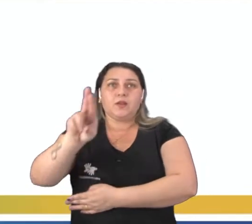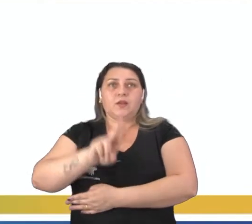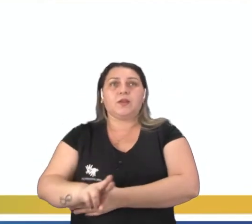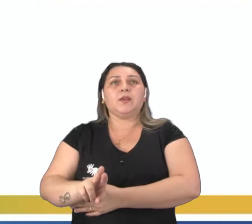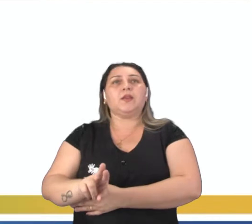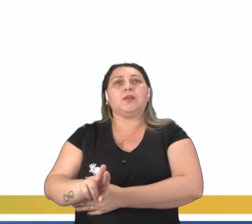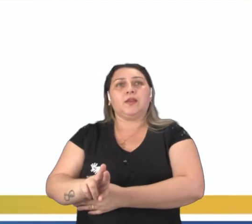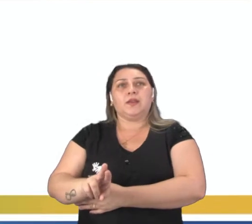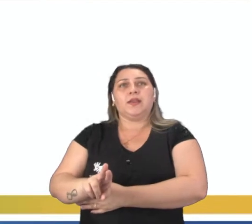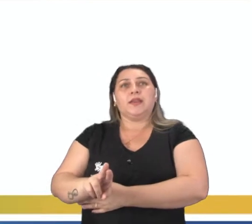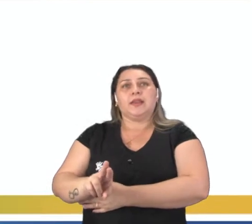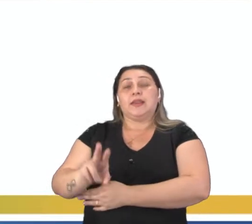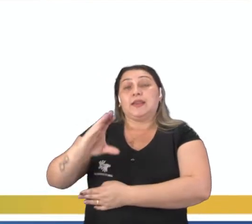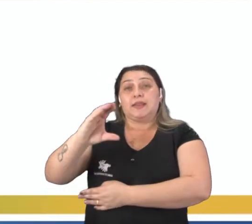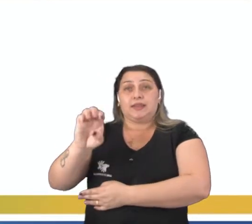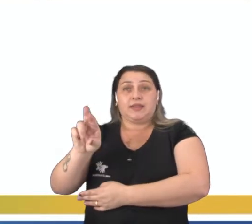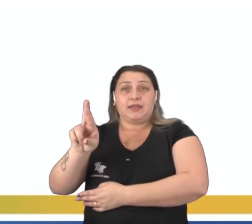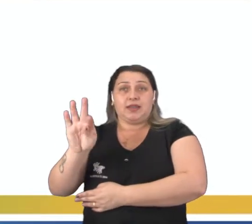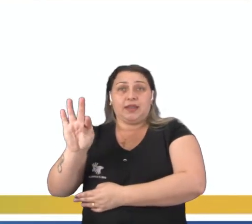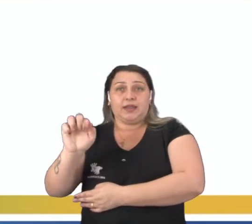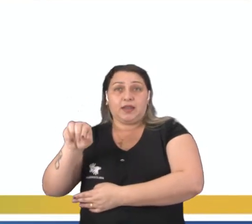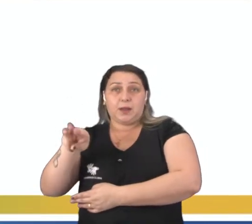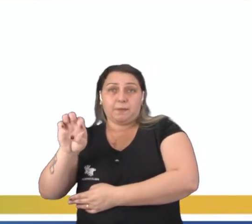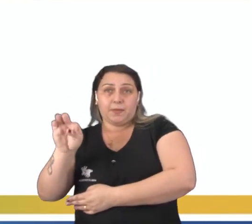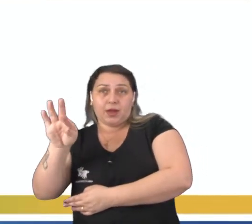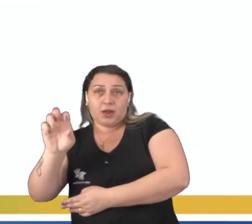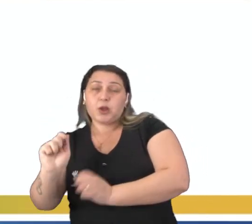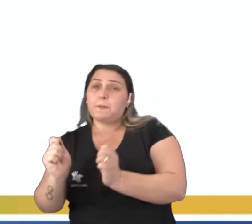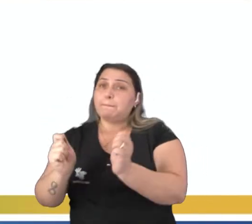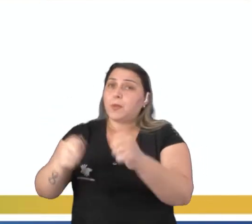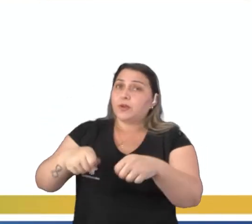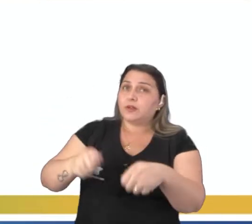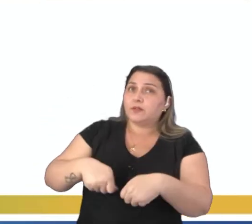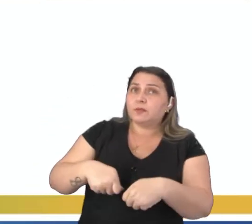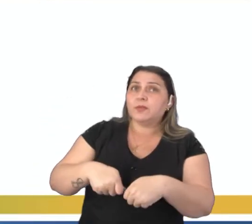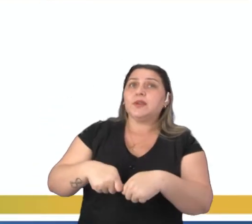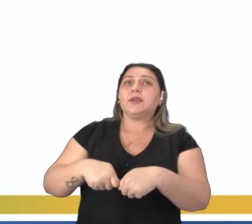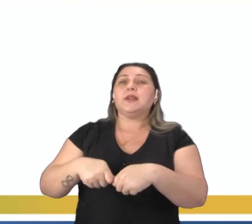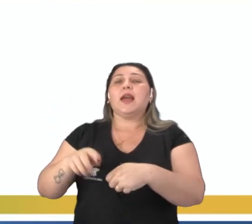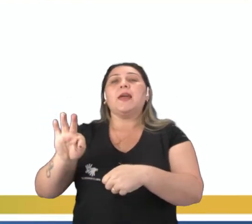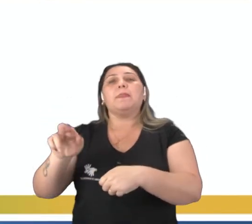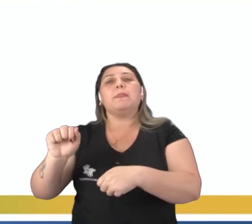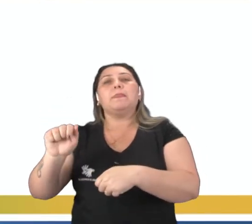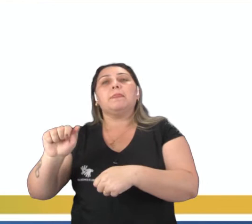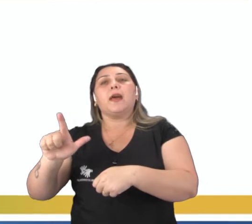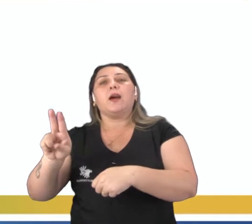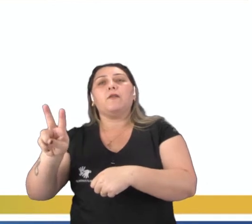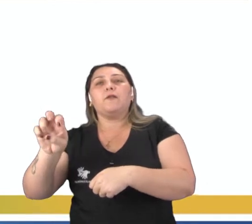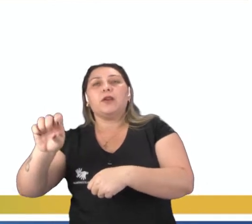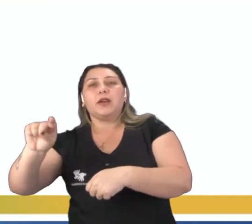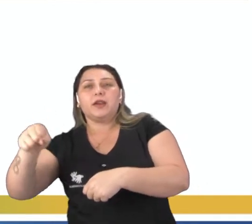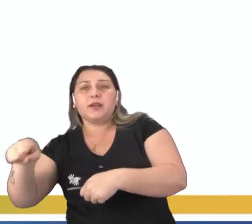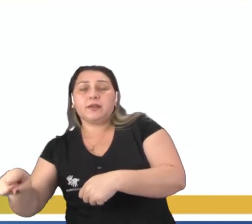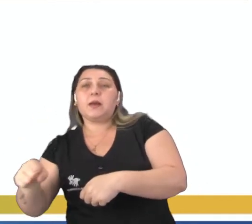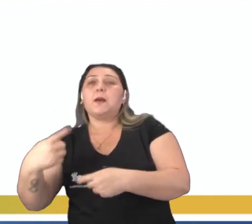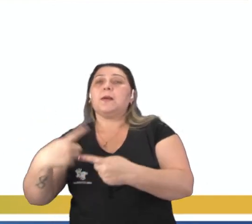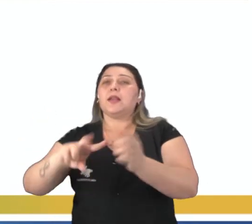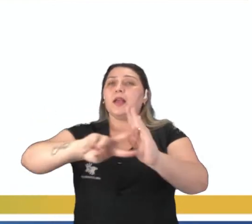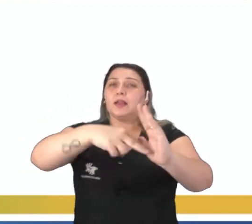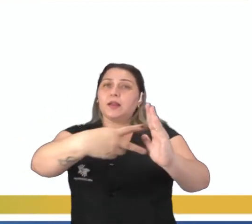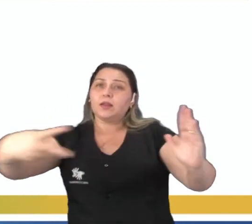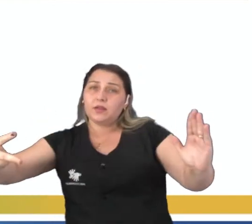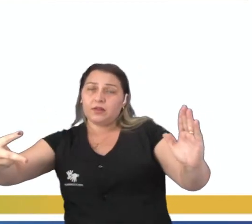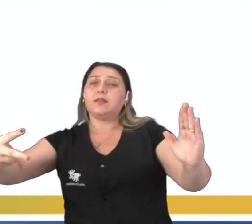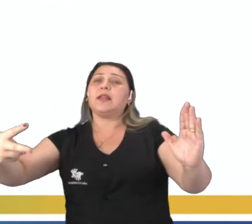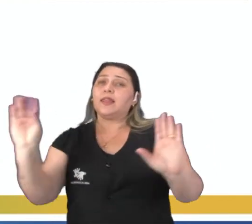os modalizadores, certamente, possivelmente, talvez, pois a interpretação do que